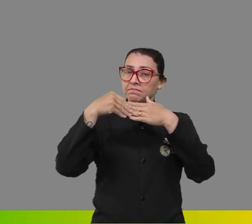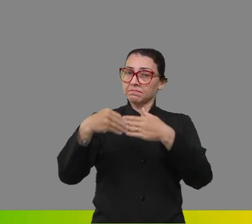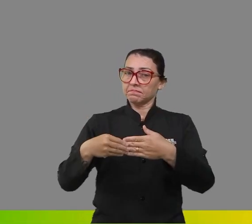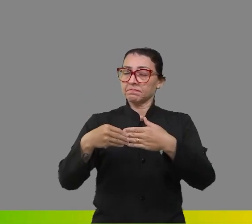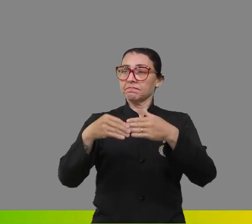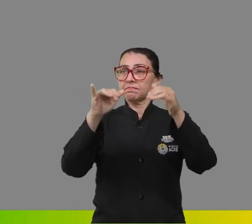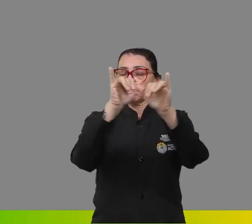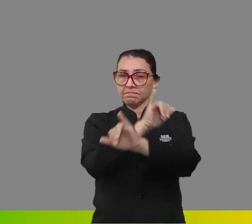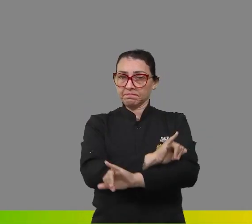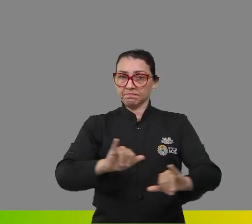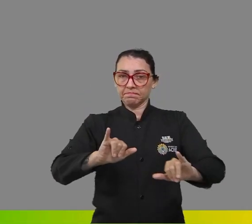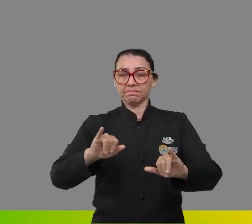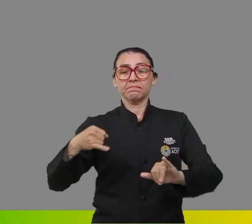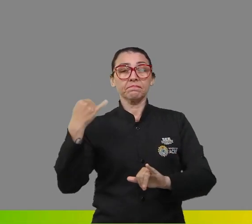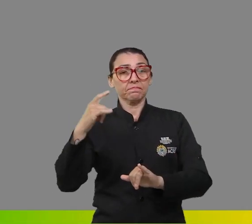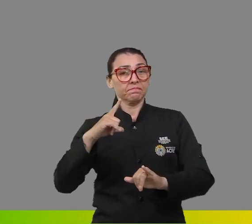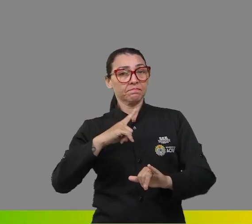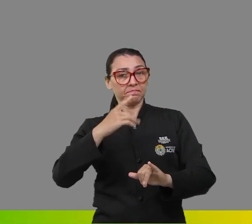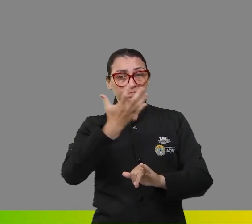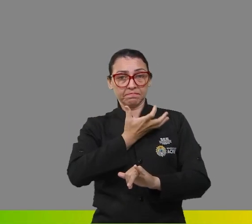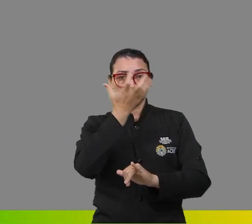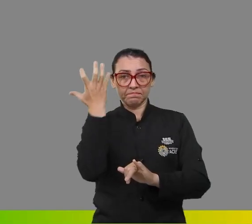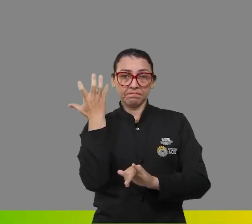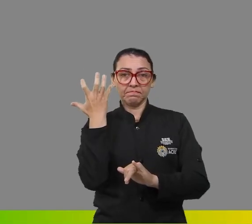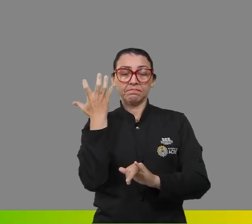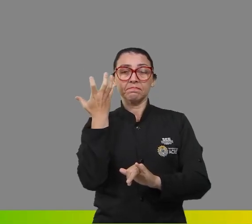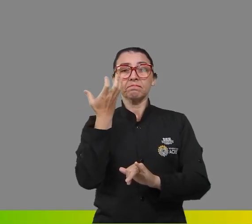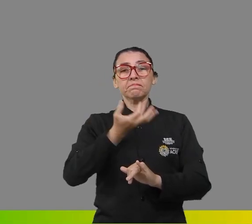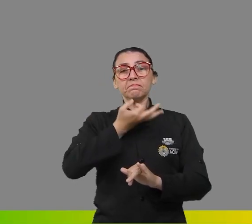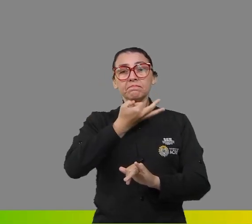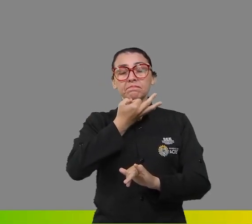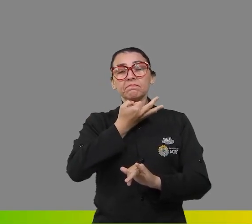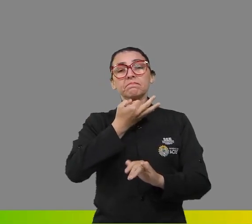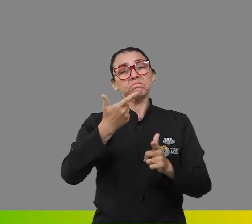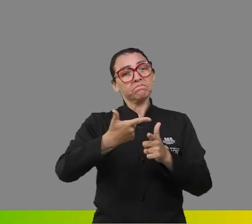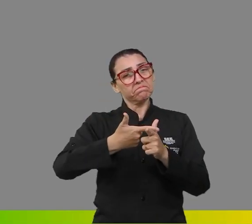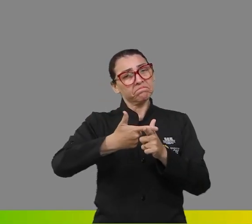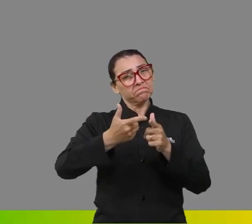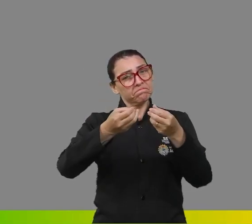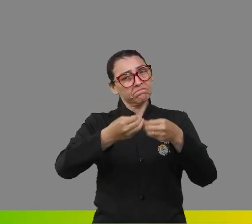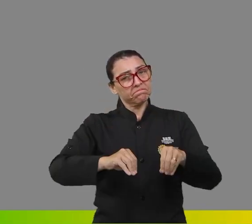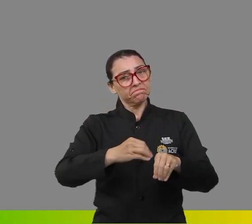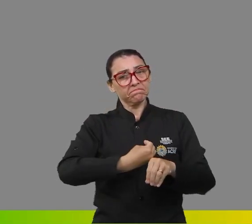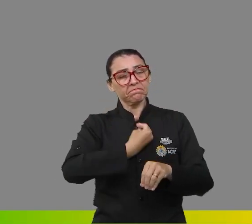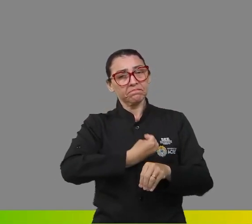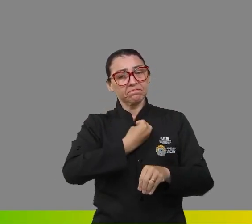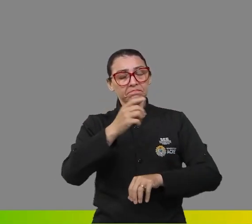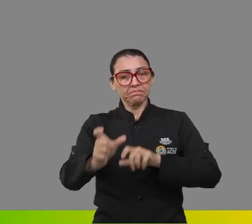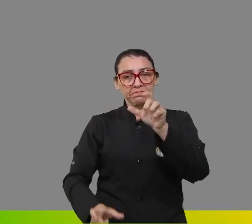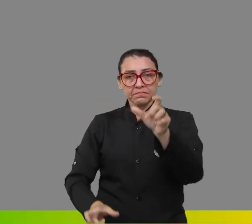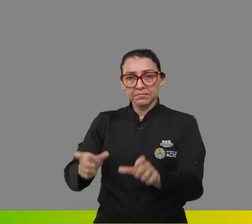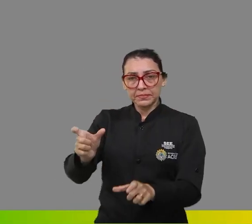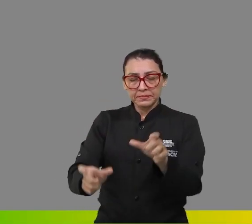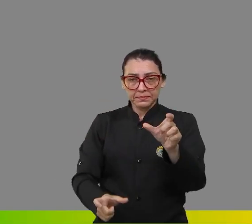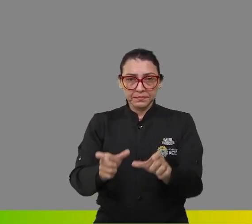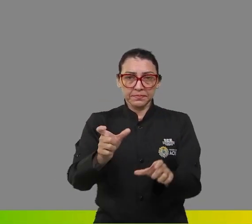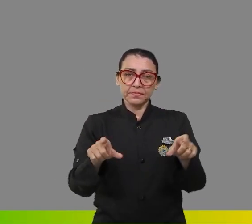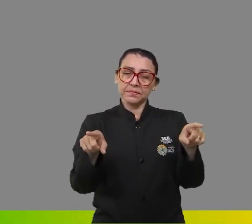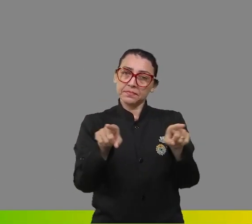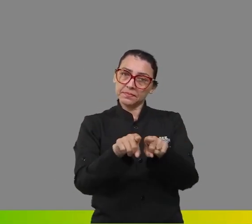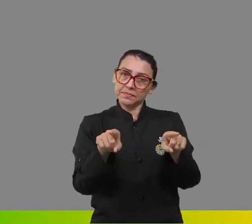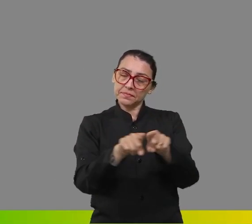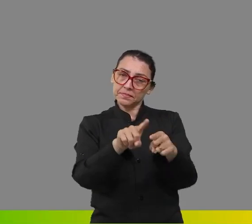uma mensagem, tendo um caráter crítico em torno de questões que afetam a vida das pessoas. E o intuito